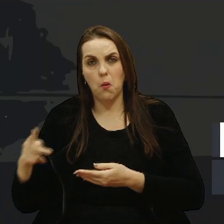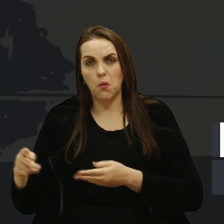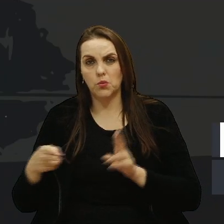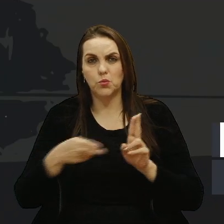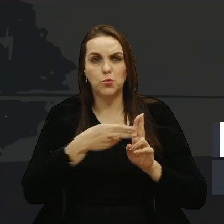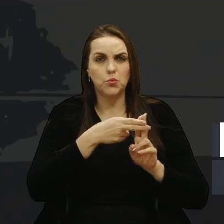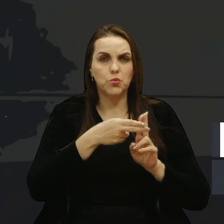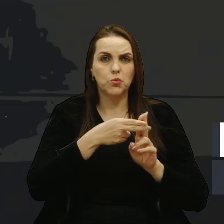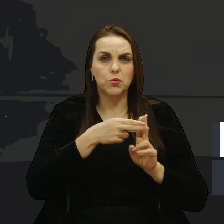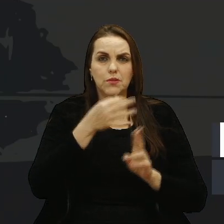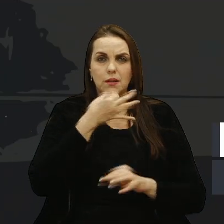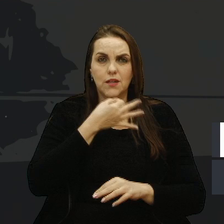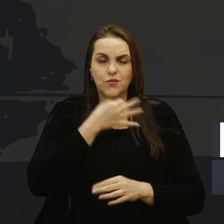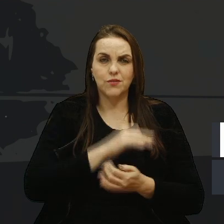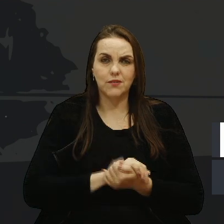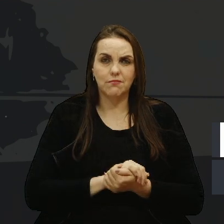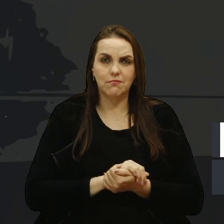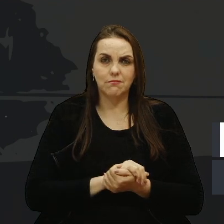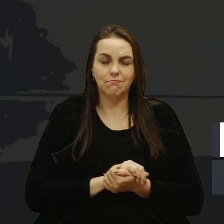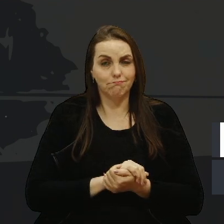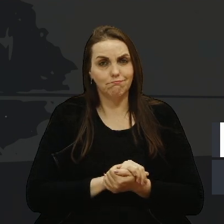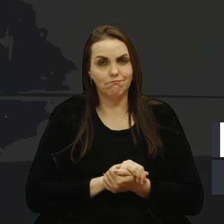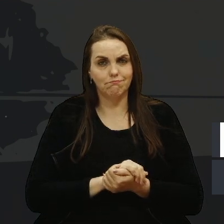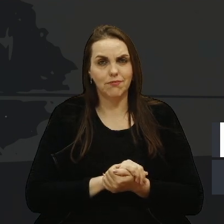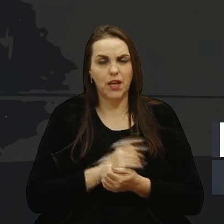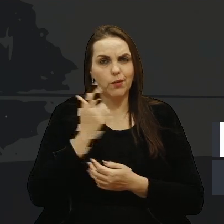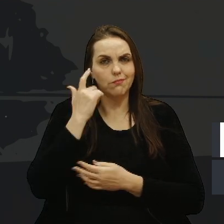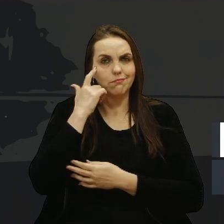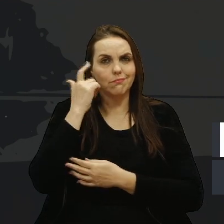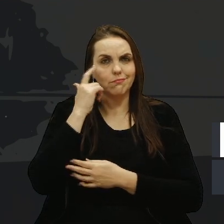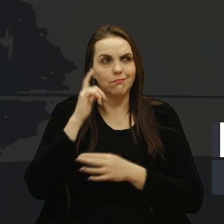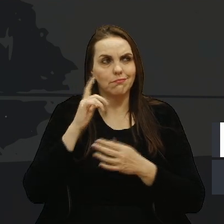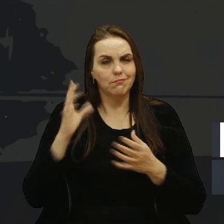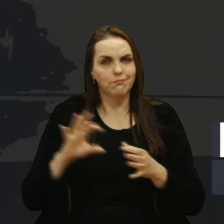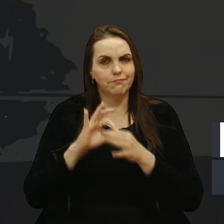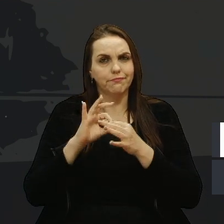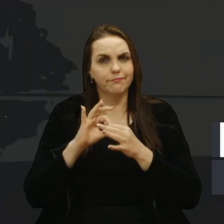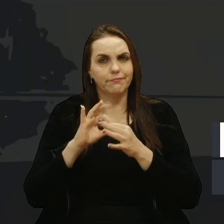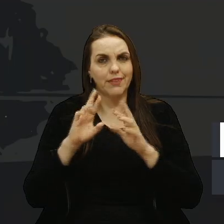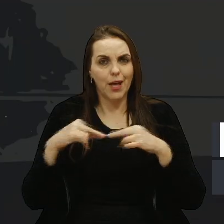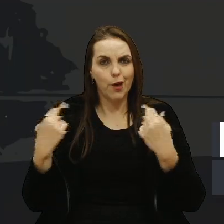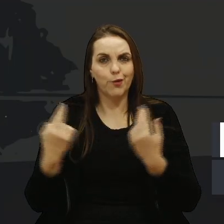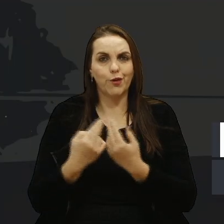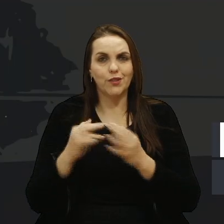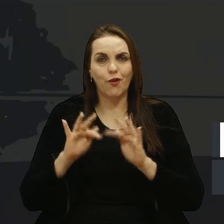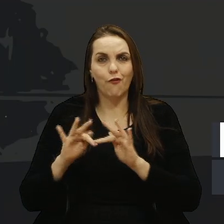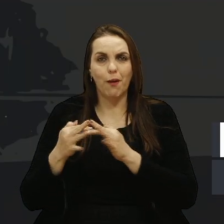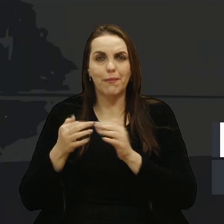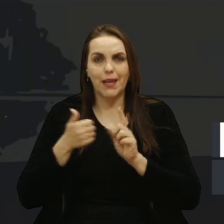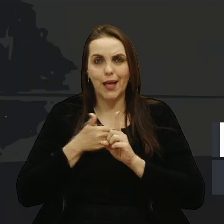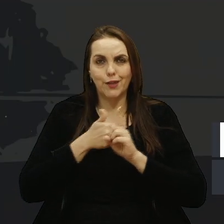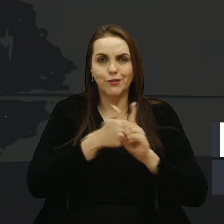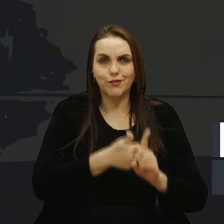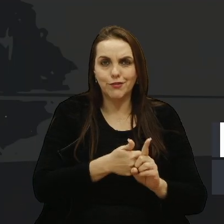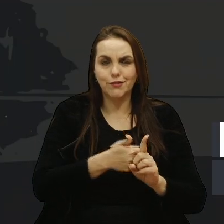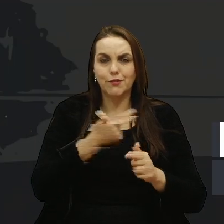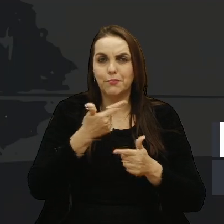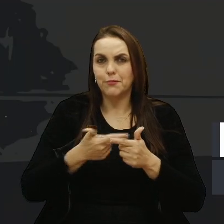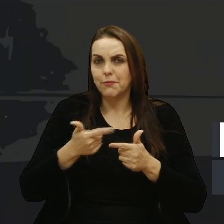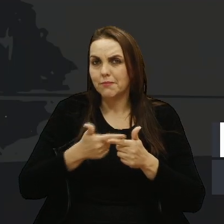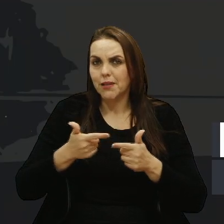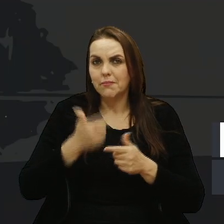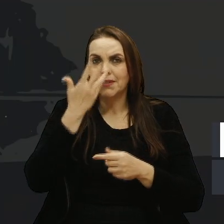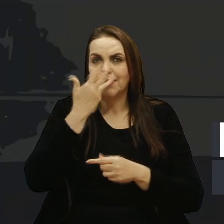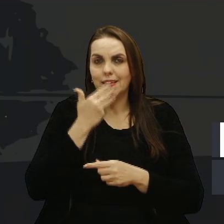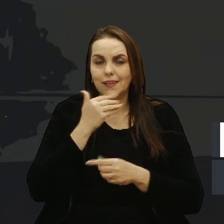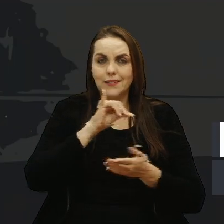Caxias. E aí, eu fiz um link com muitas reuniões que eu faço com as famílias atípicas de problemas que a criança, quando sai do